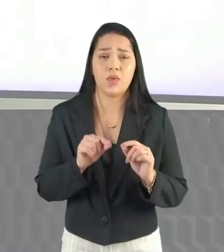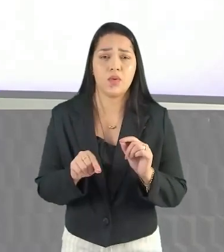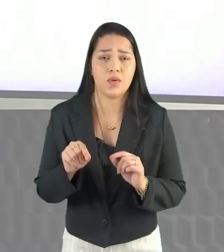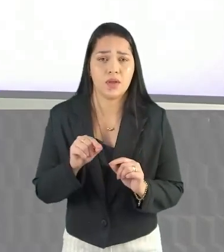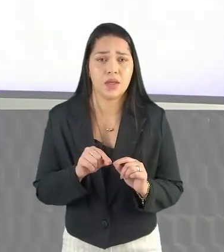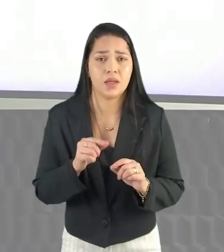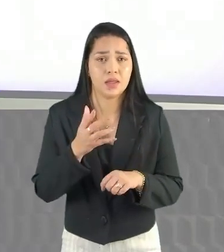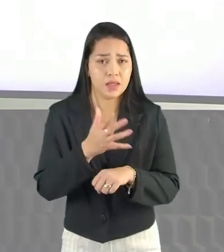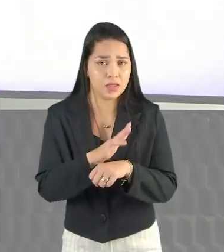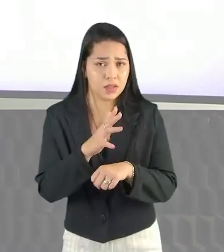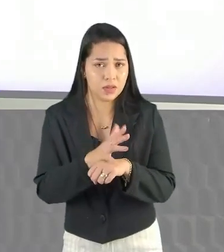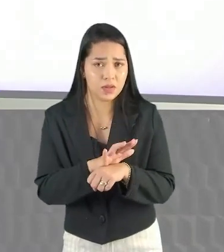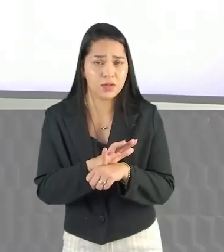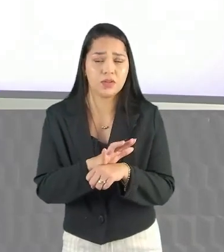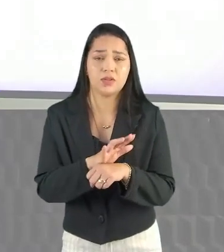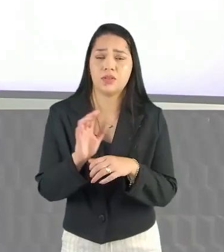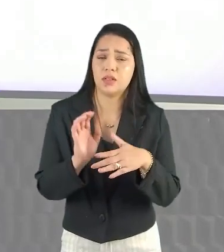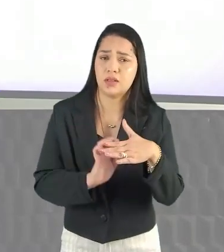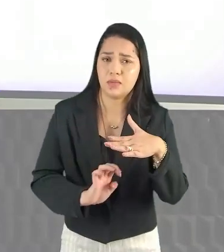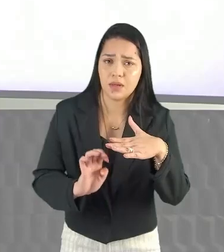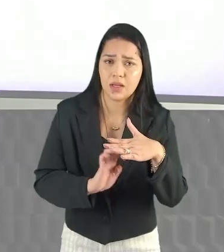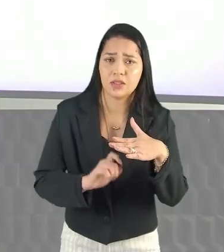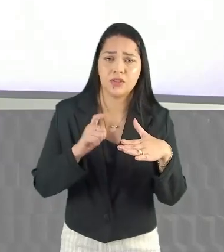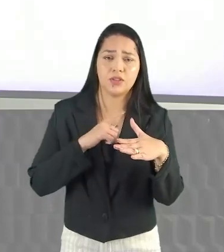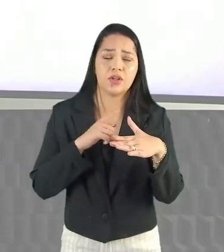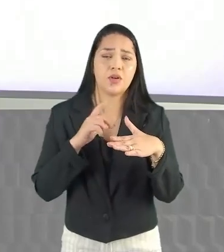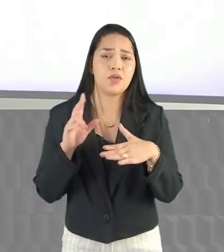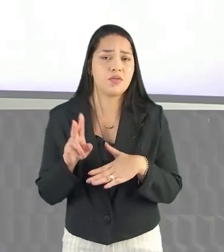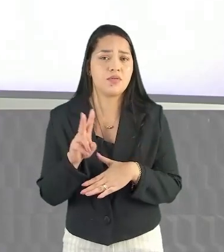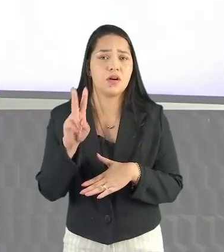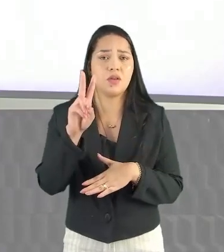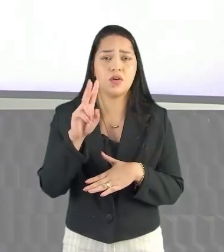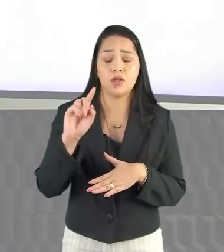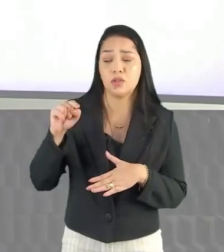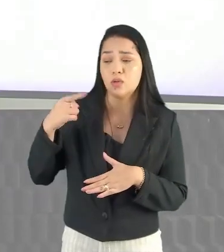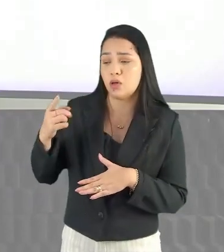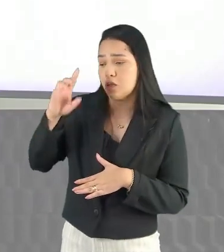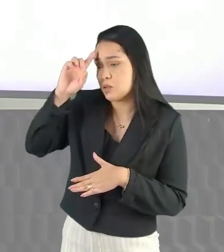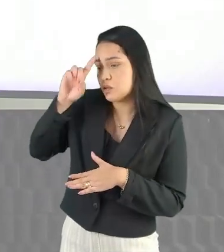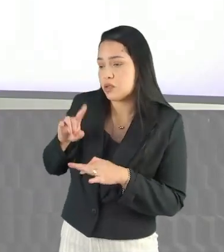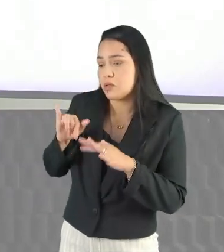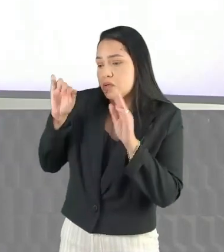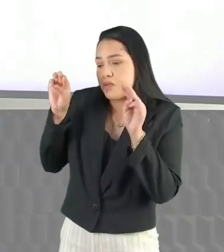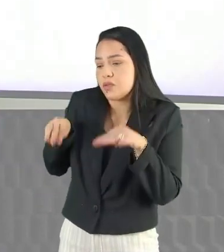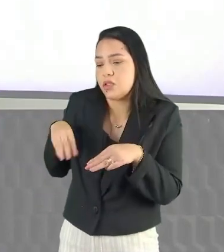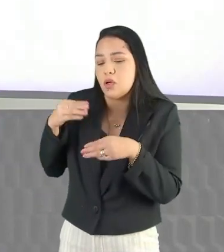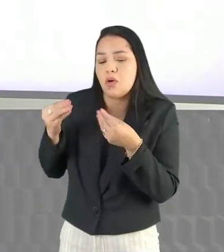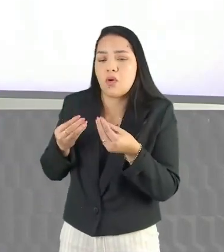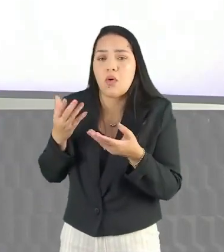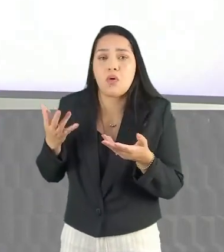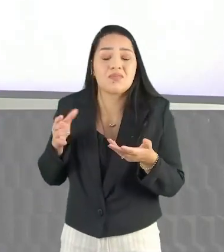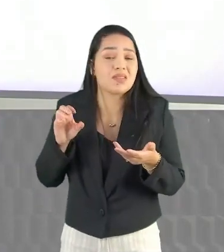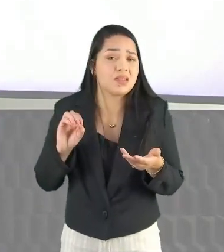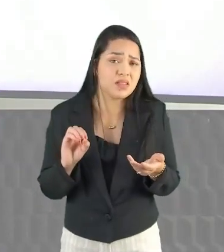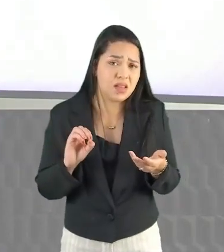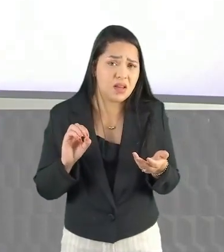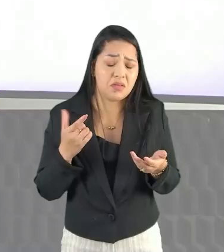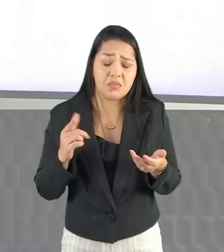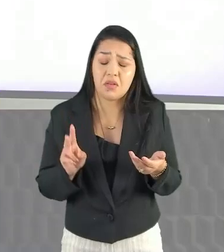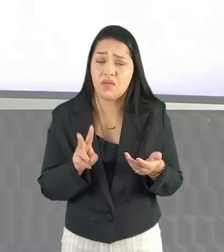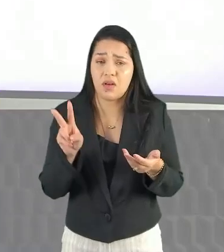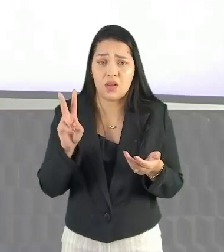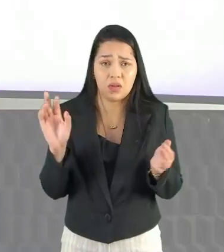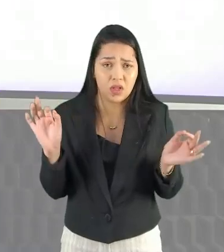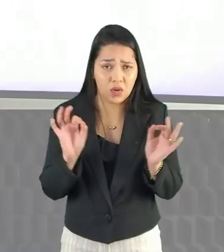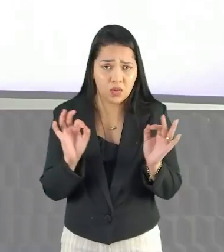das ações, né, das empresas, ou seja, elas tinham um valor num dia e terminavam o final do dia com zero, ou sem valor